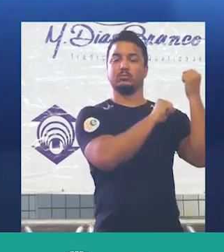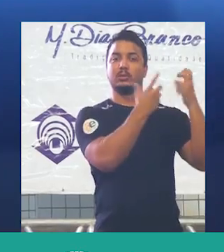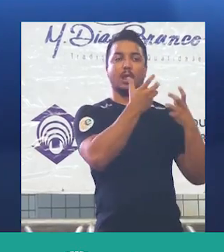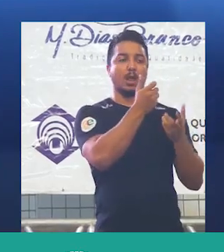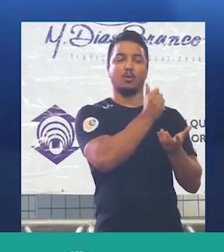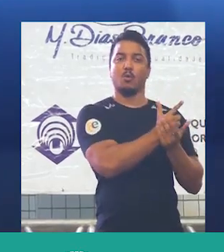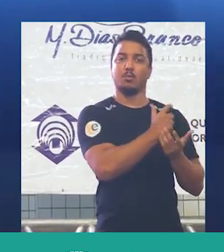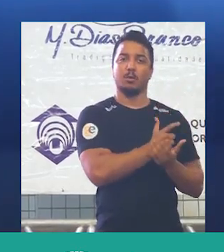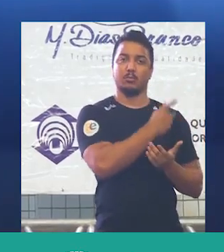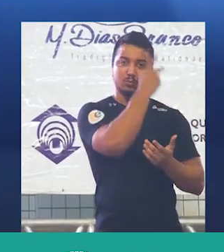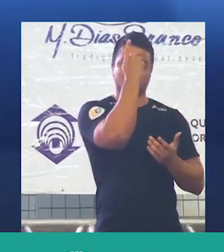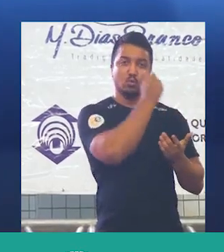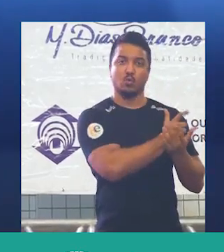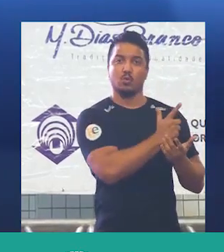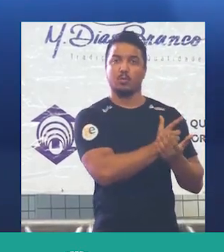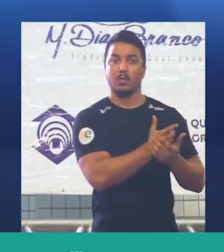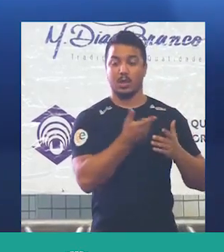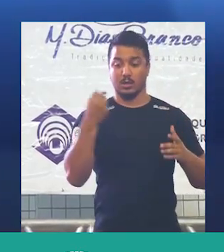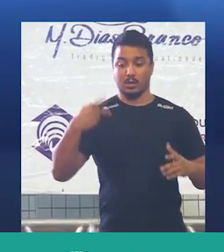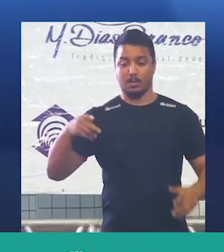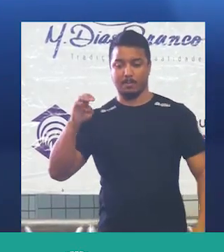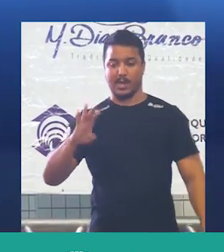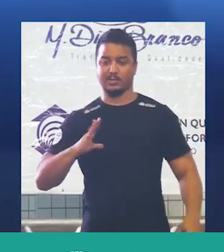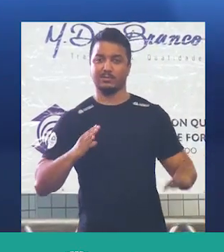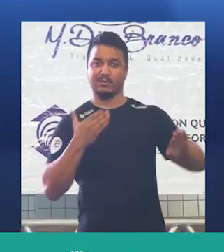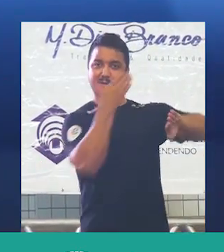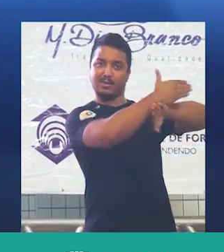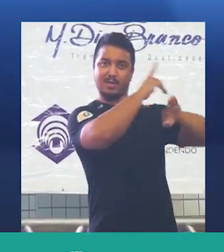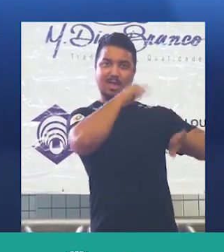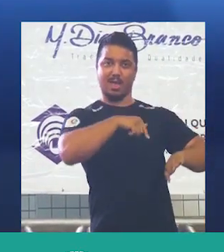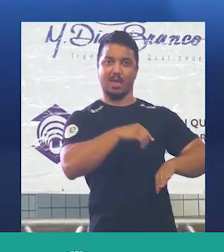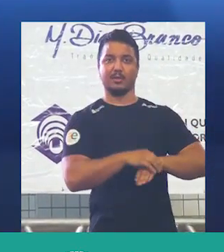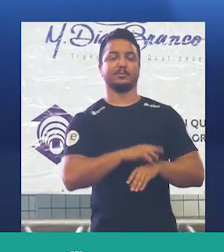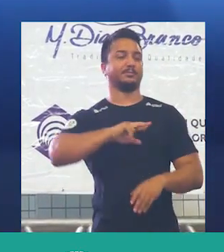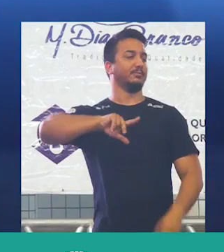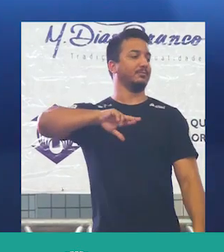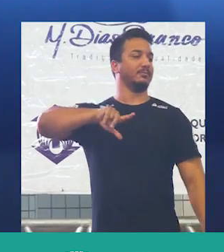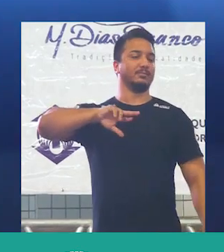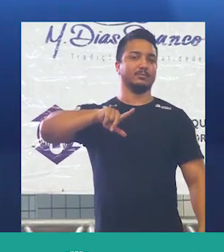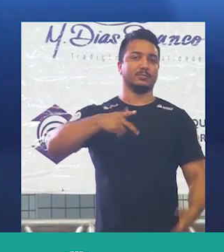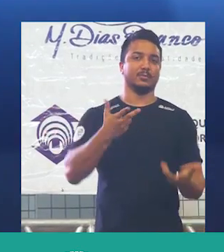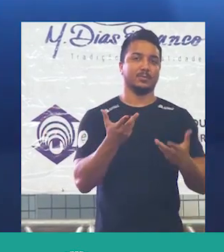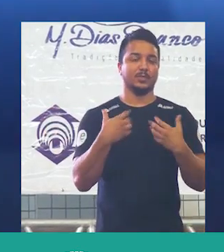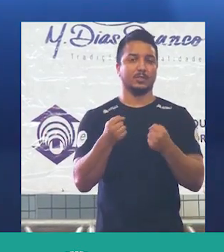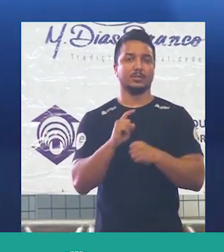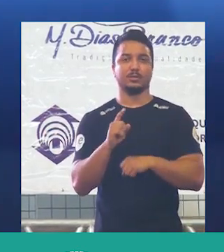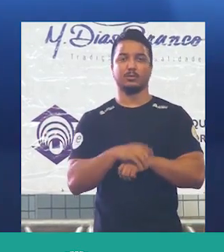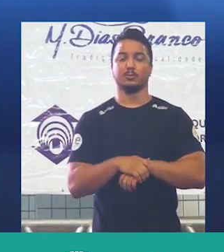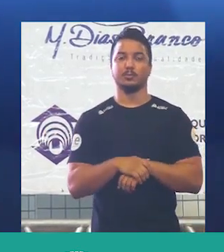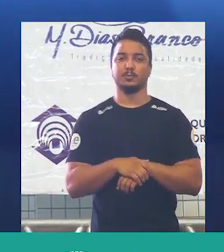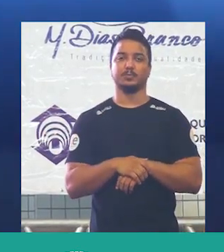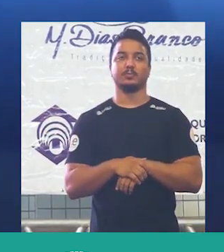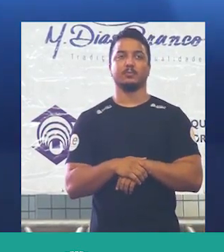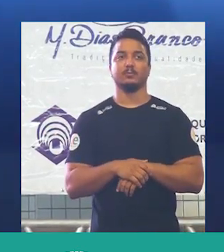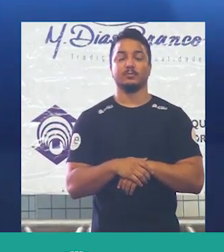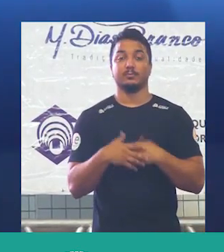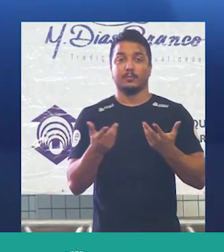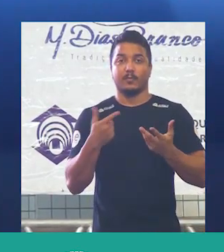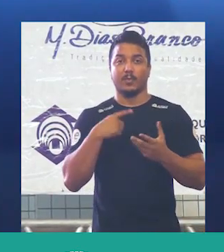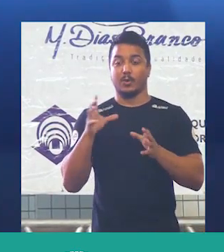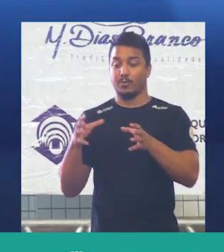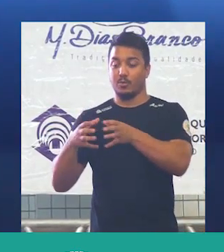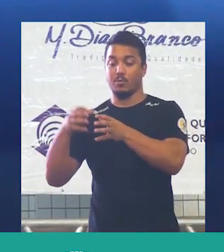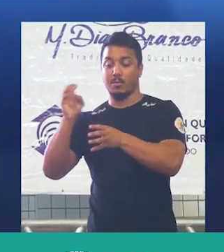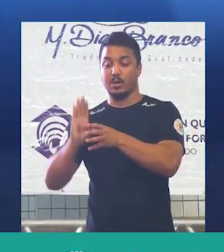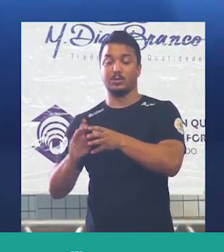de mercado. Aí a gente vai, o Brasil, entrar nessa disputa. Aí, que massa. Legal. A gente